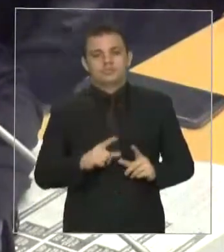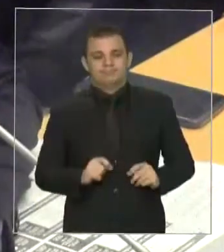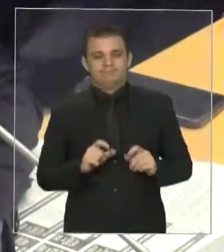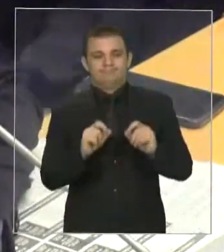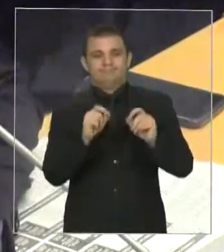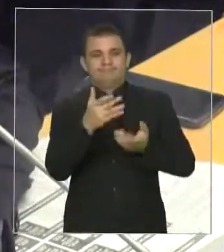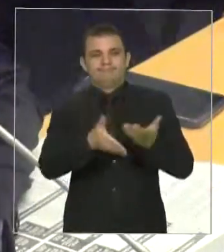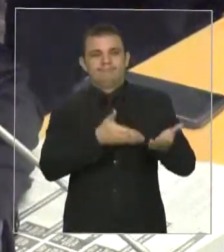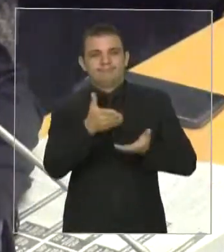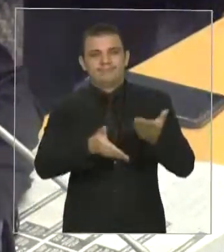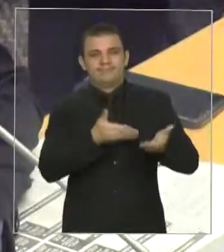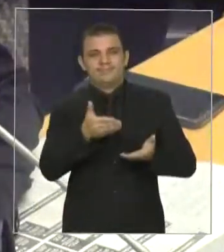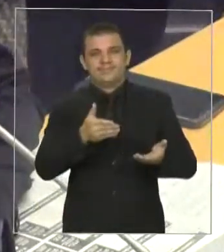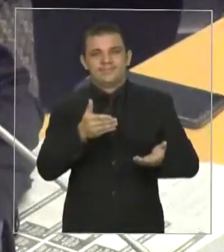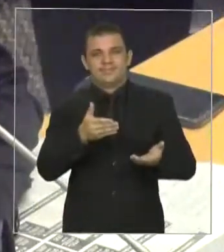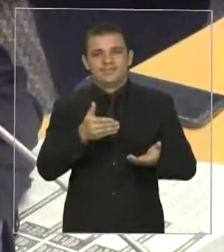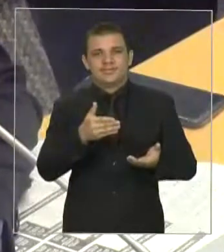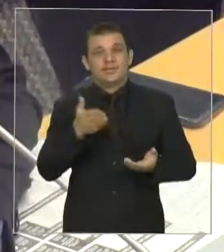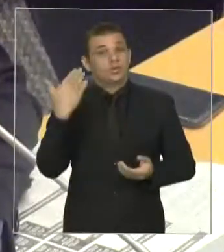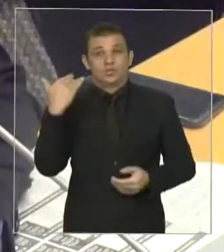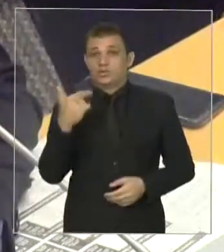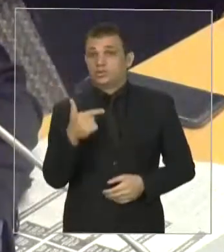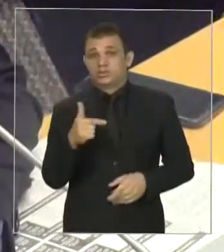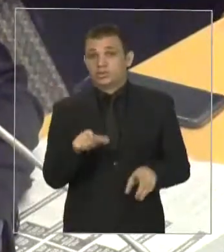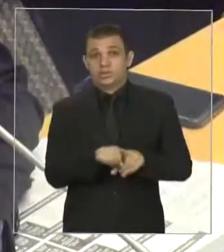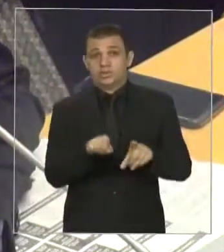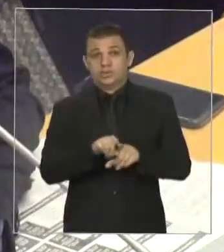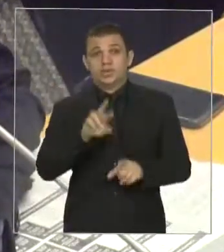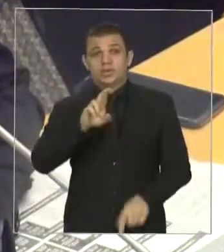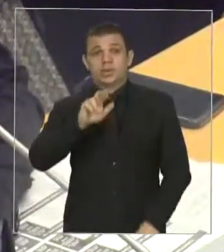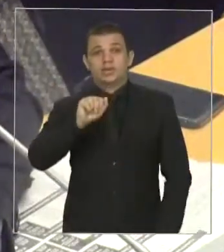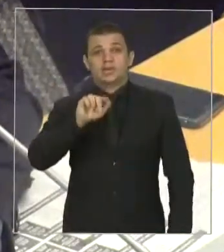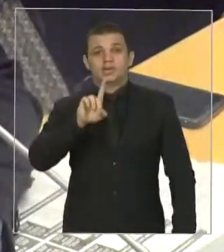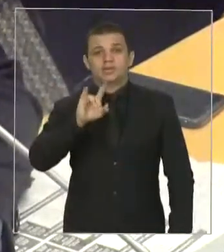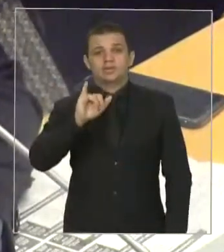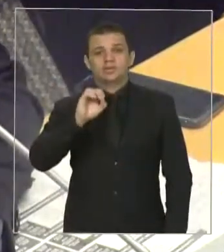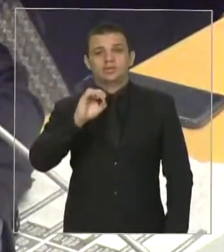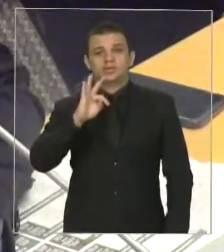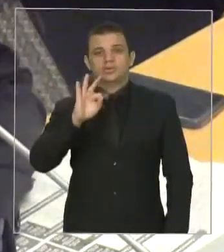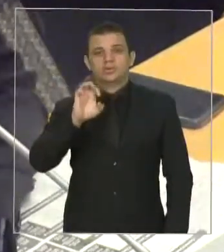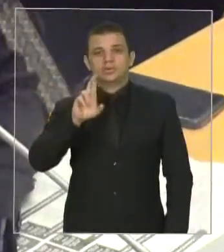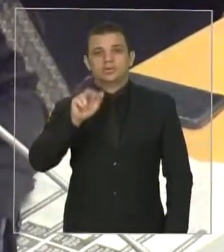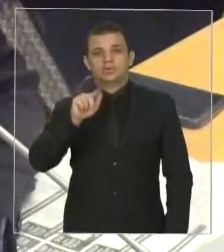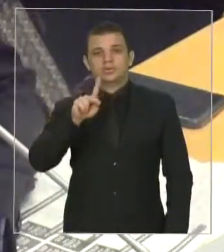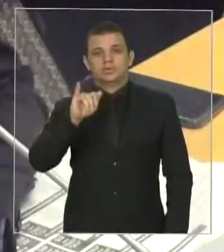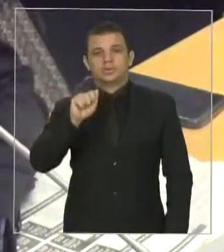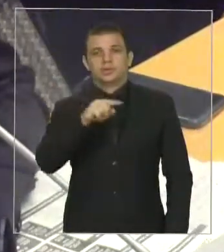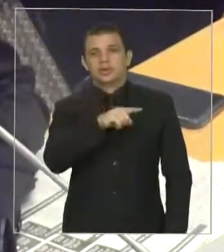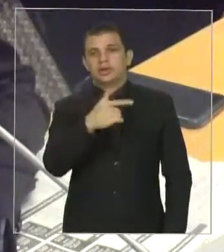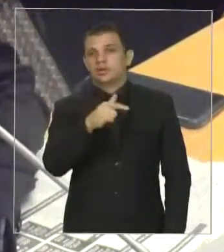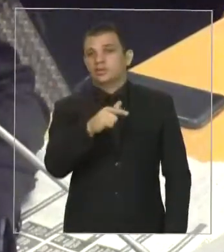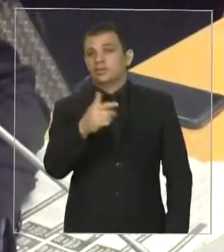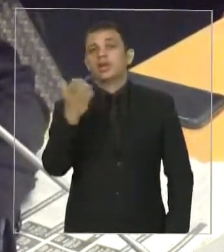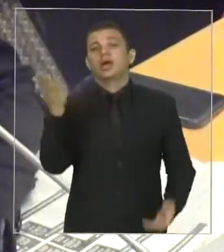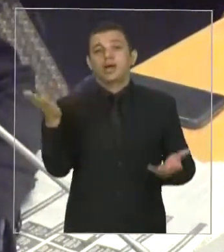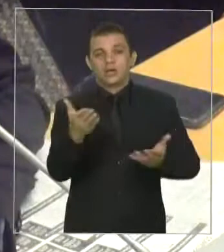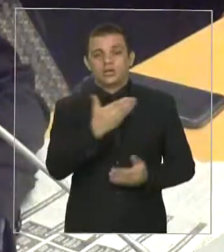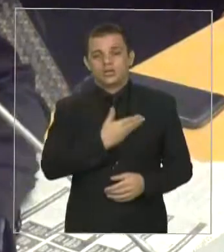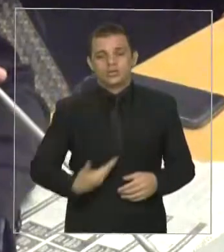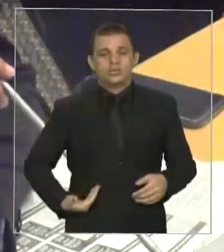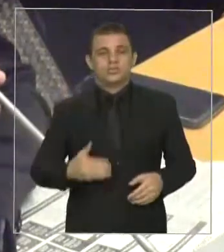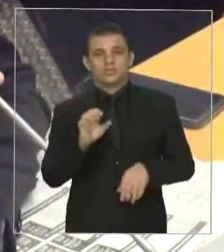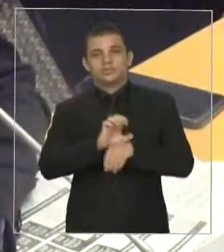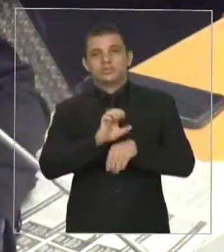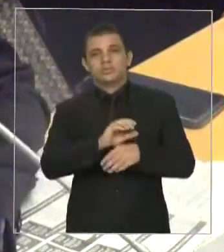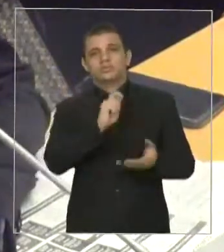tem gratuitamente para a população, porque o Estado custeia. A mudança está em hemodiálise lá em Açailândia, porque não tinha.